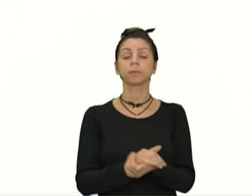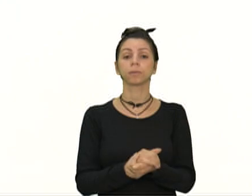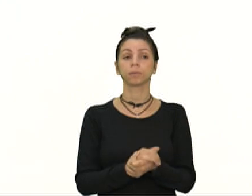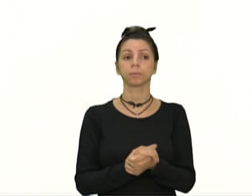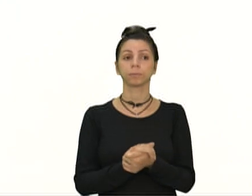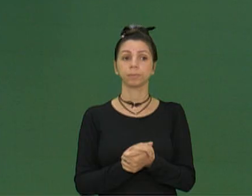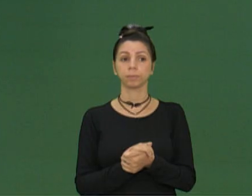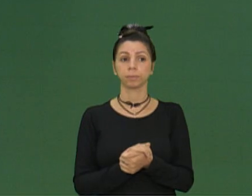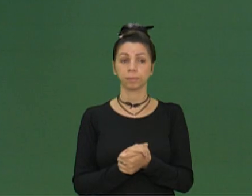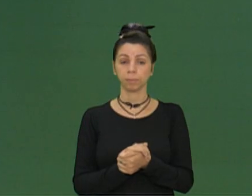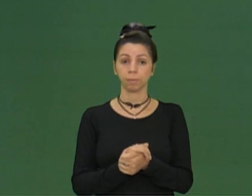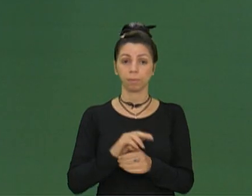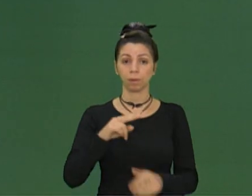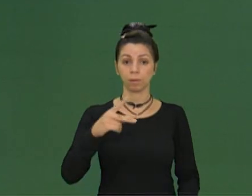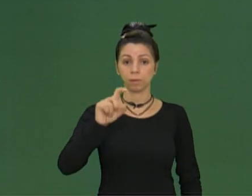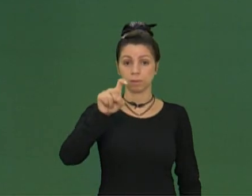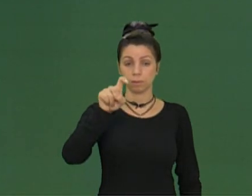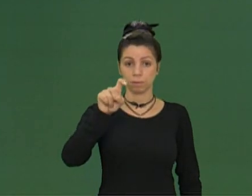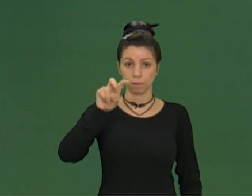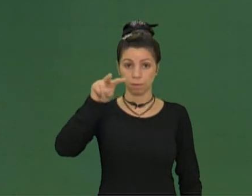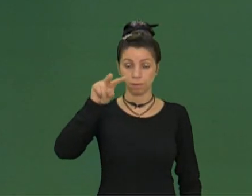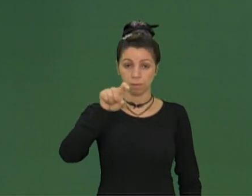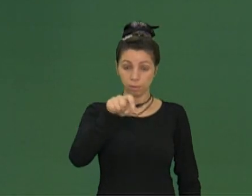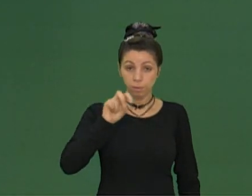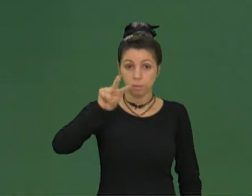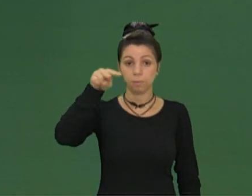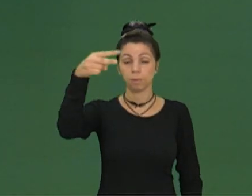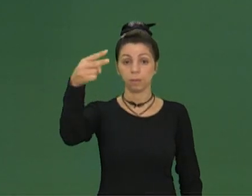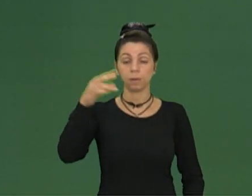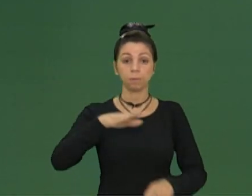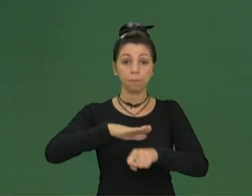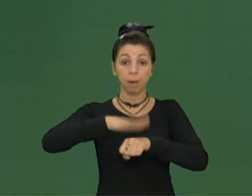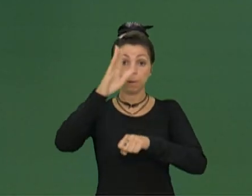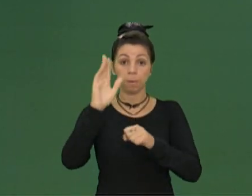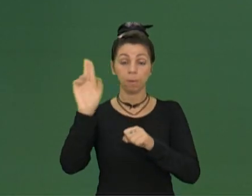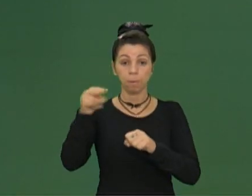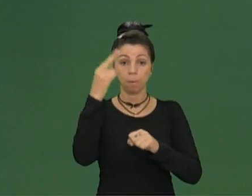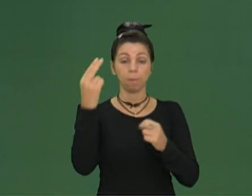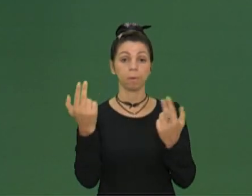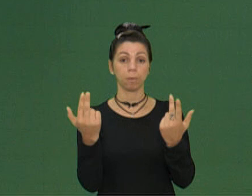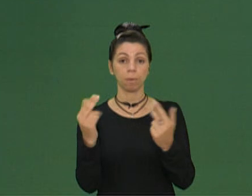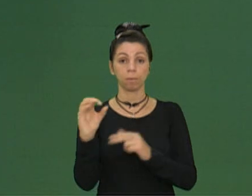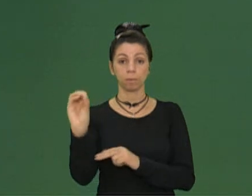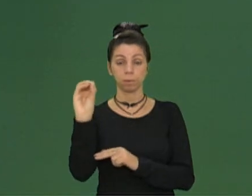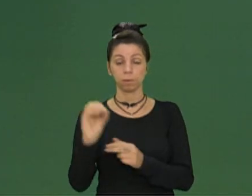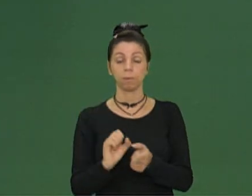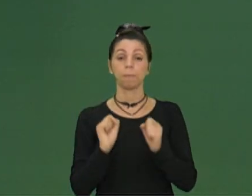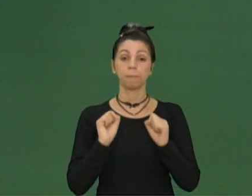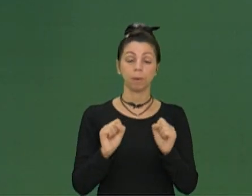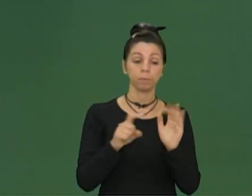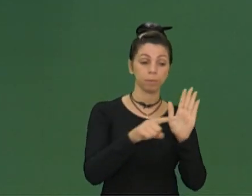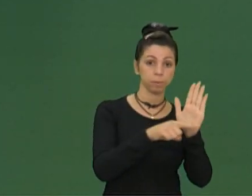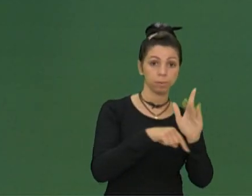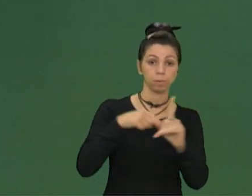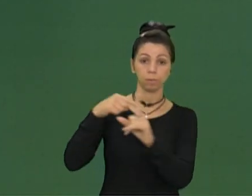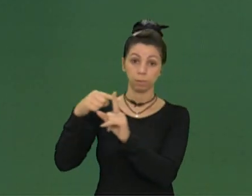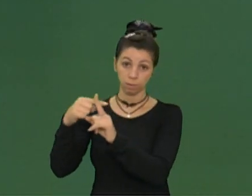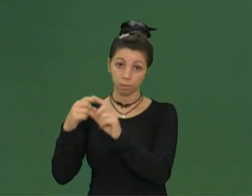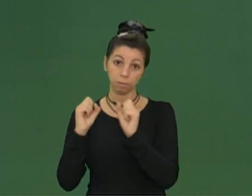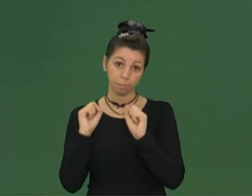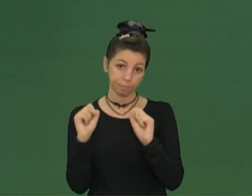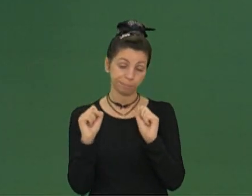quadrado maior ou igual a zero. Depois, verificar que ele pode ser positivo ou